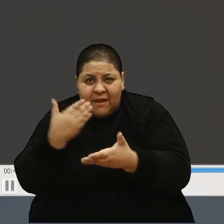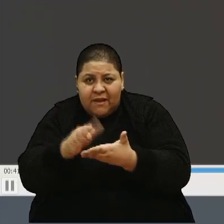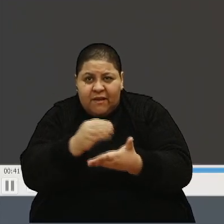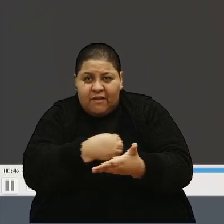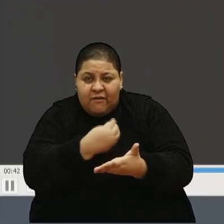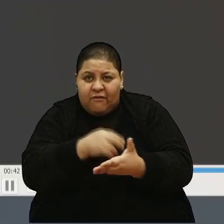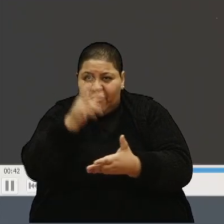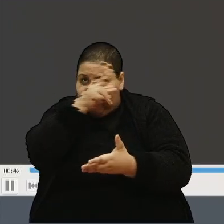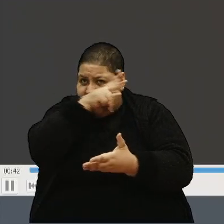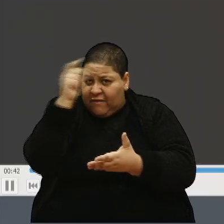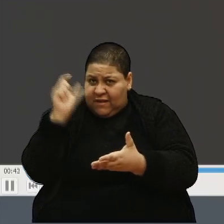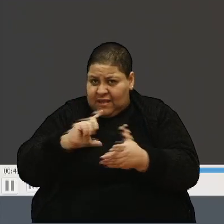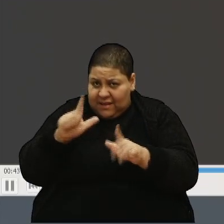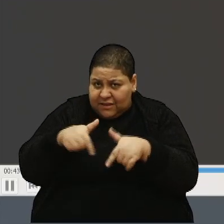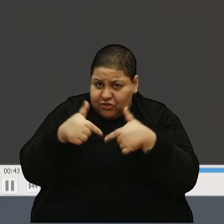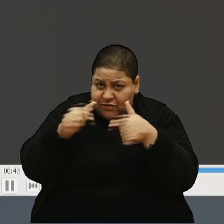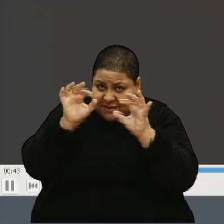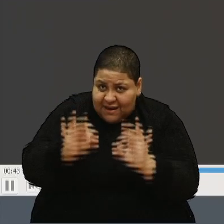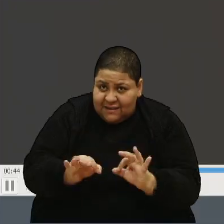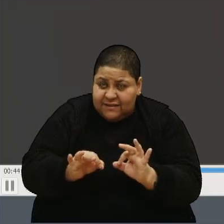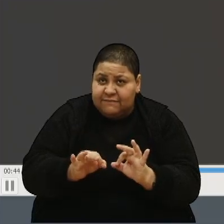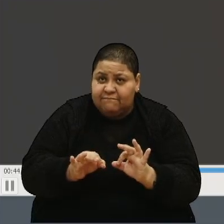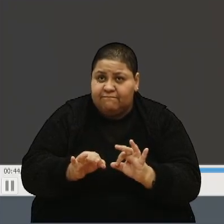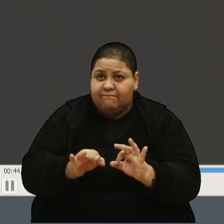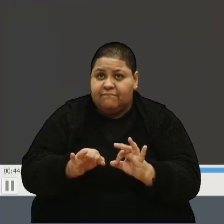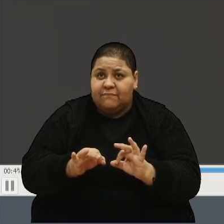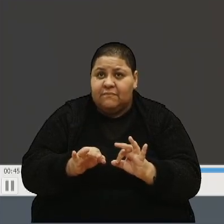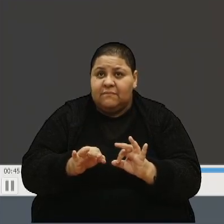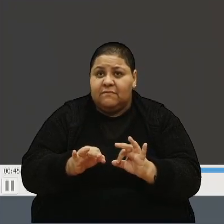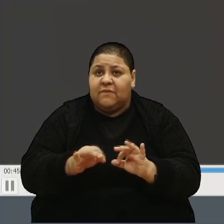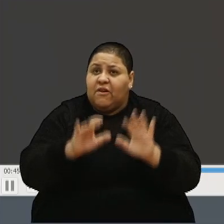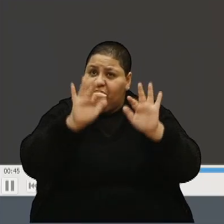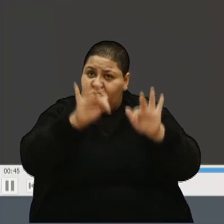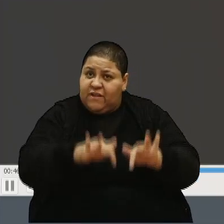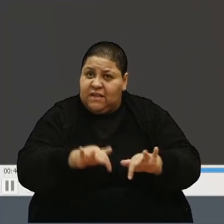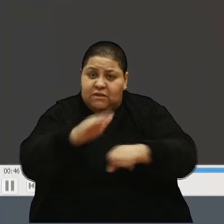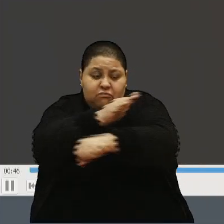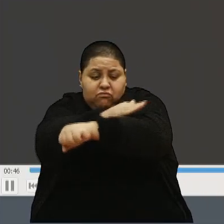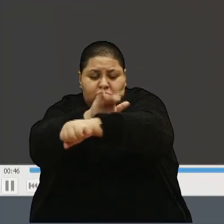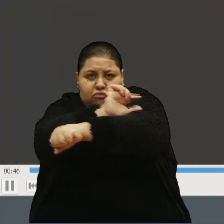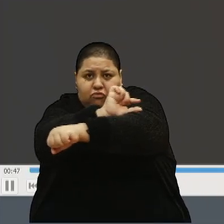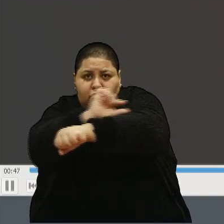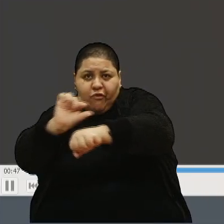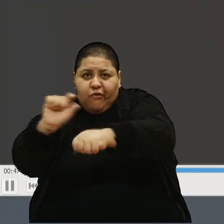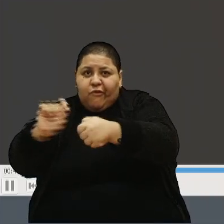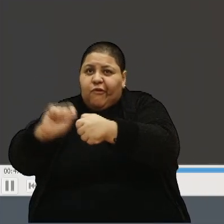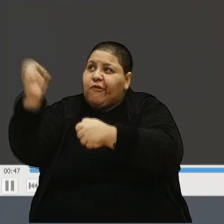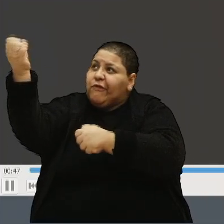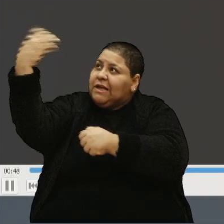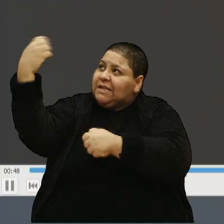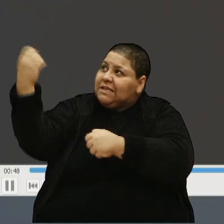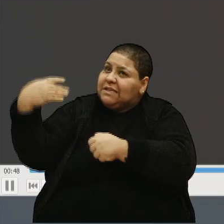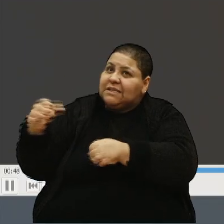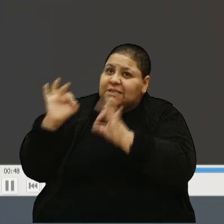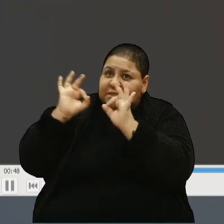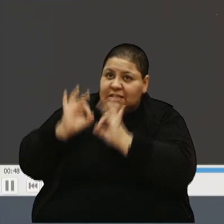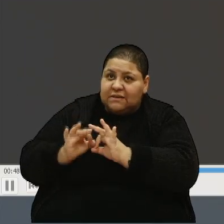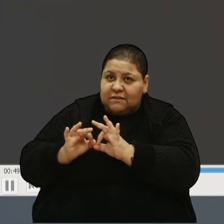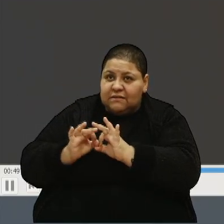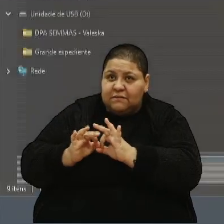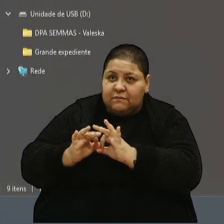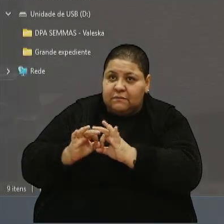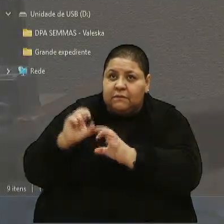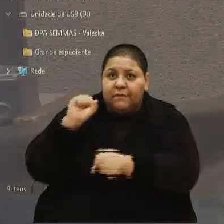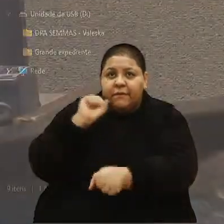que a prefeitura tome as providências? Finalize a colocação do asfalto e faça a sinalização definitiva? Pode parar